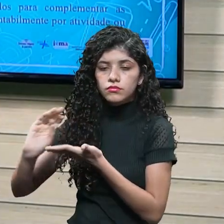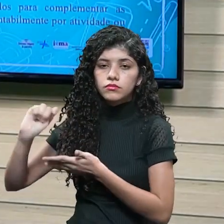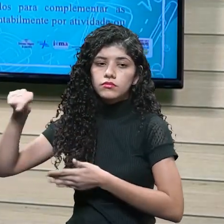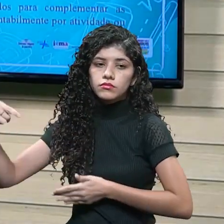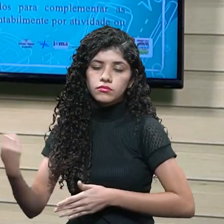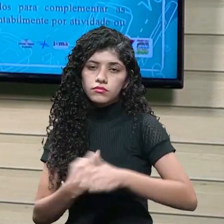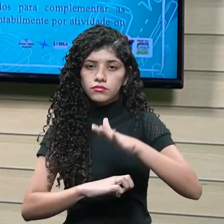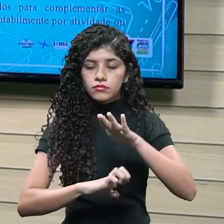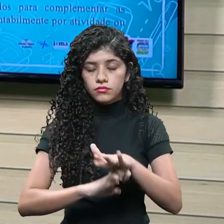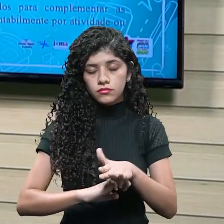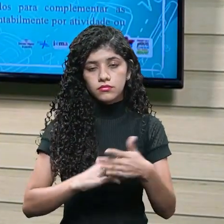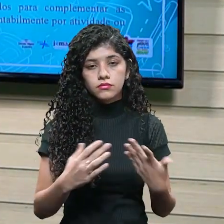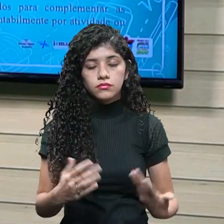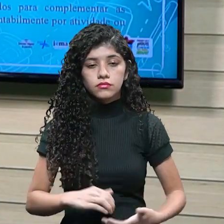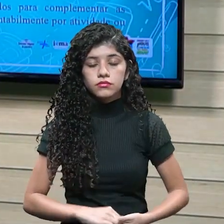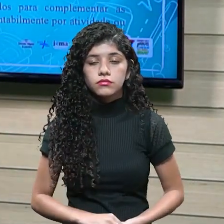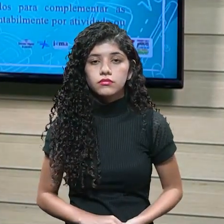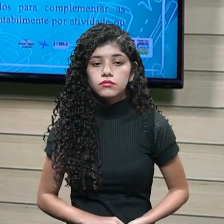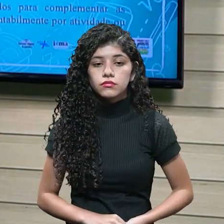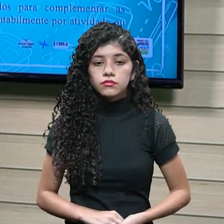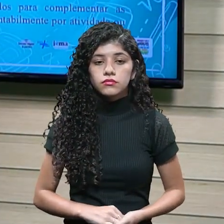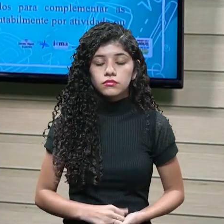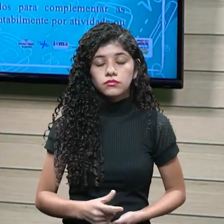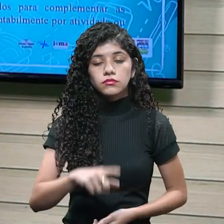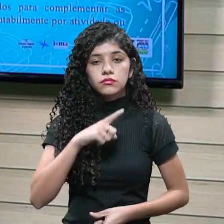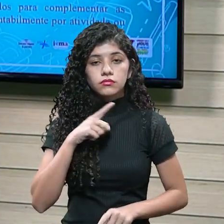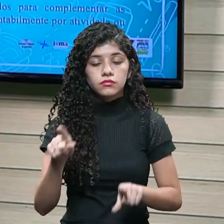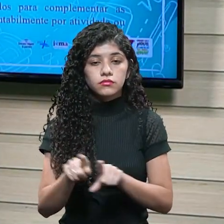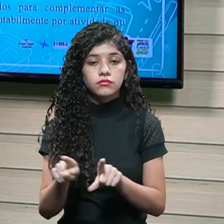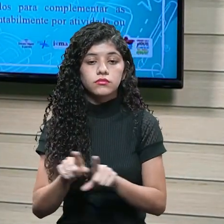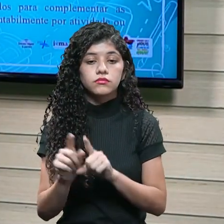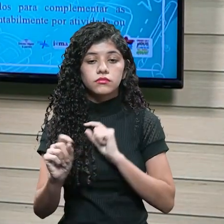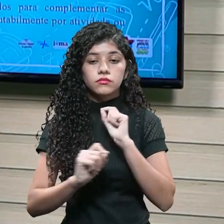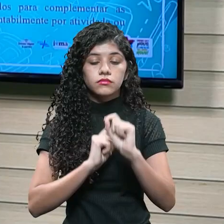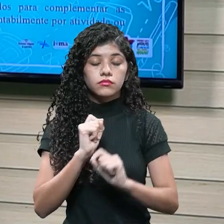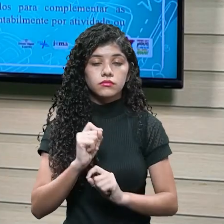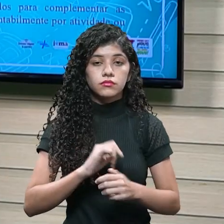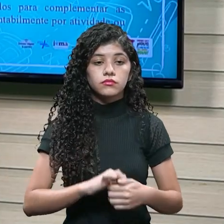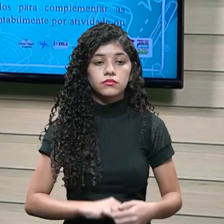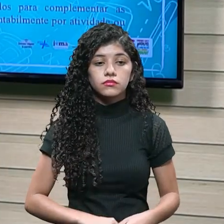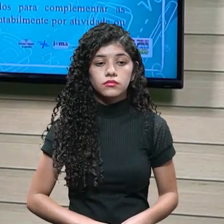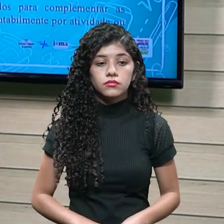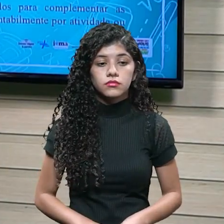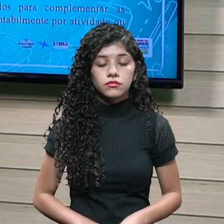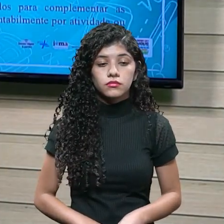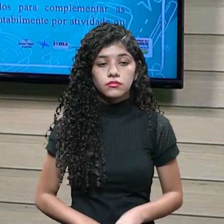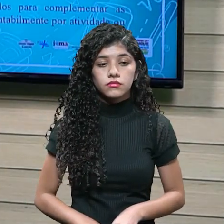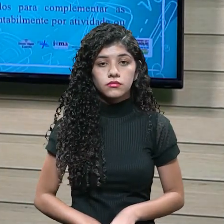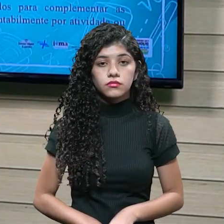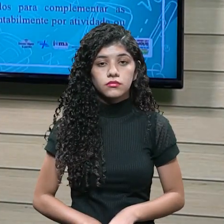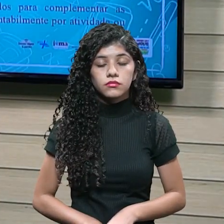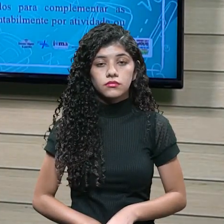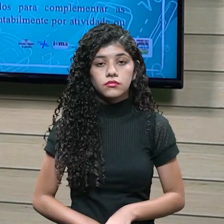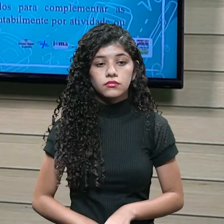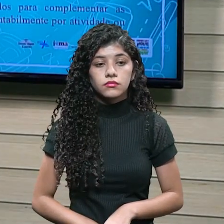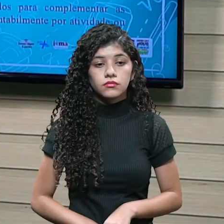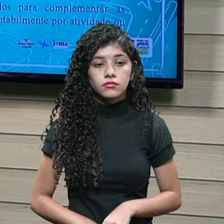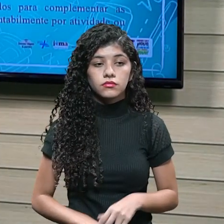compram ações de outras empresas. Existem cooperativas que